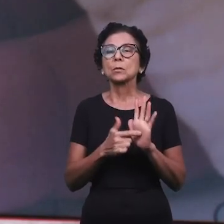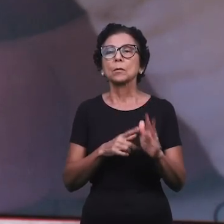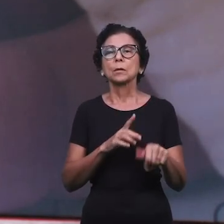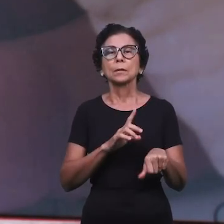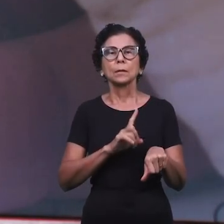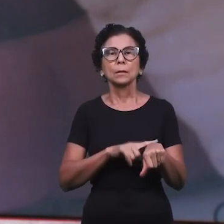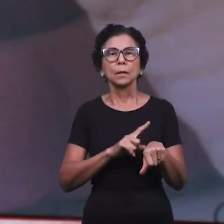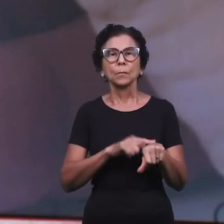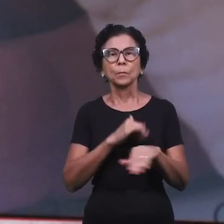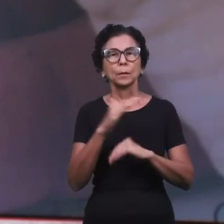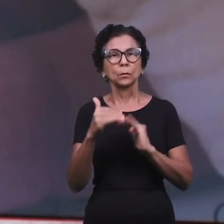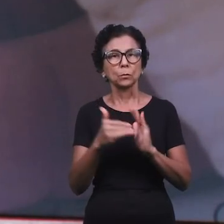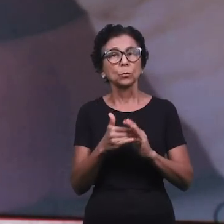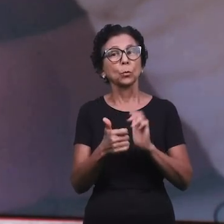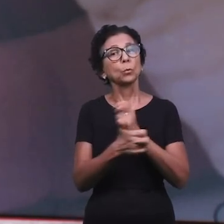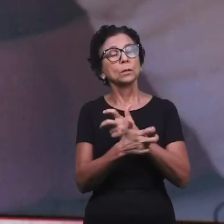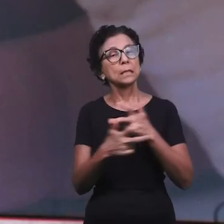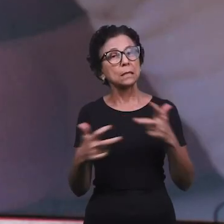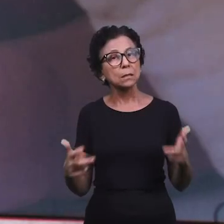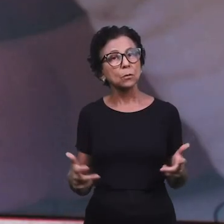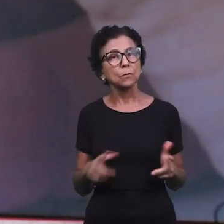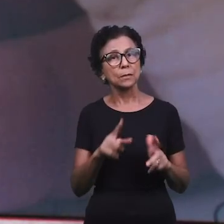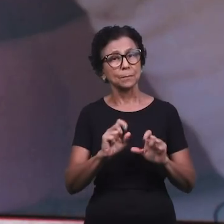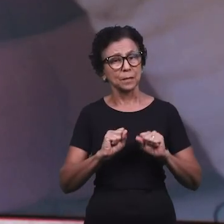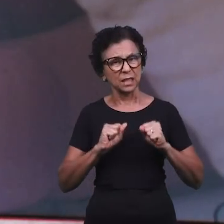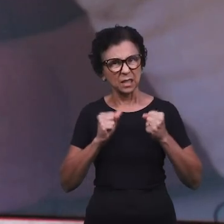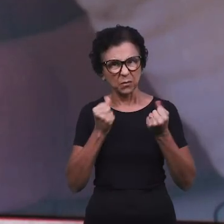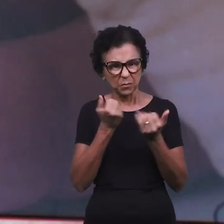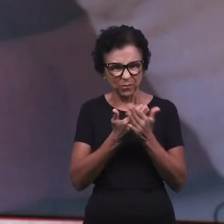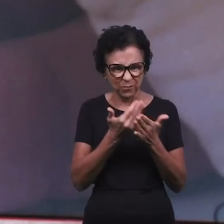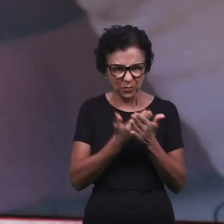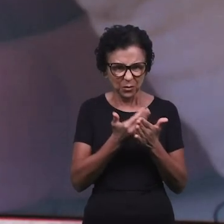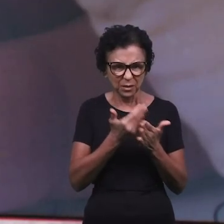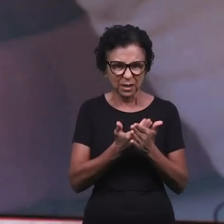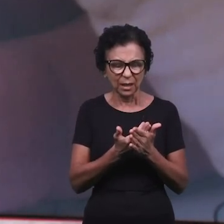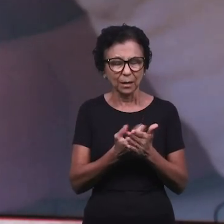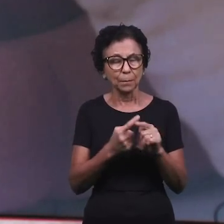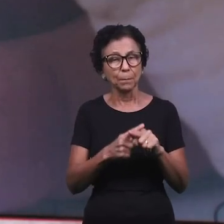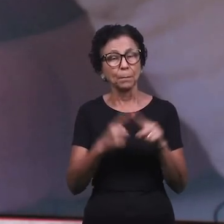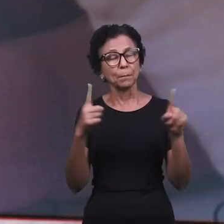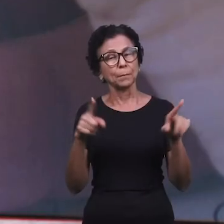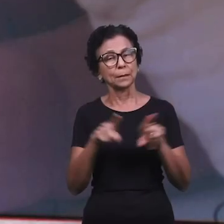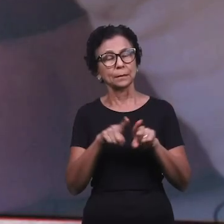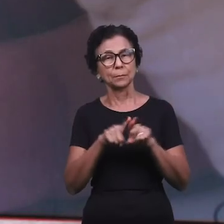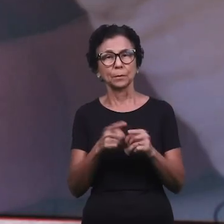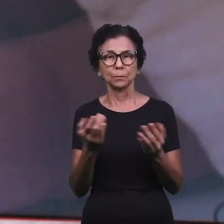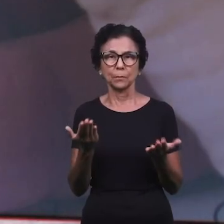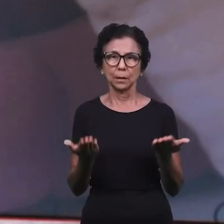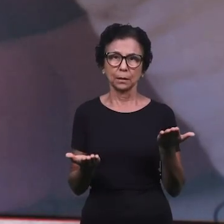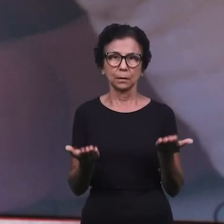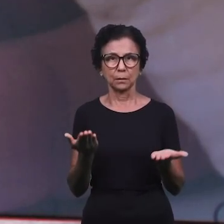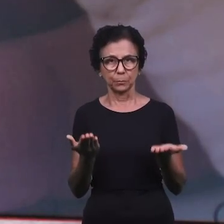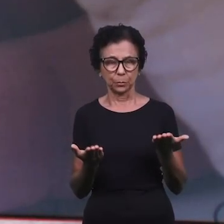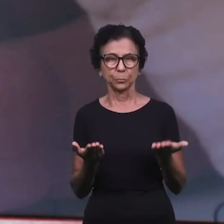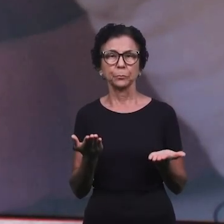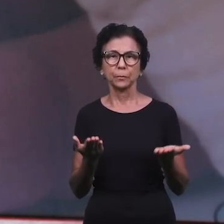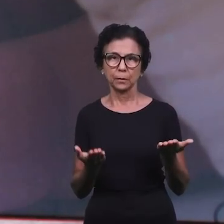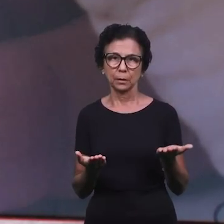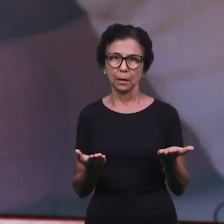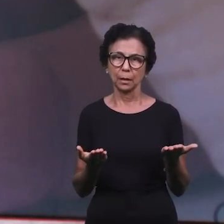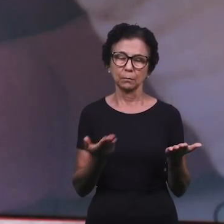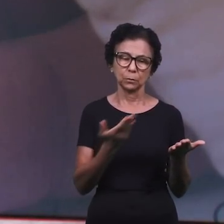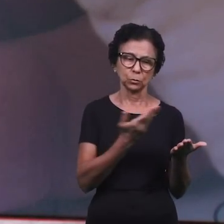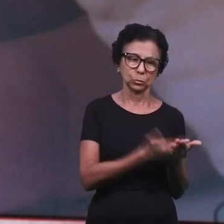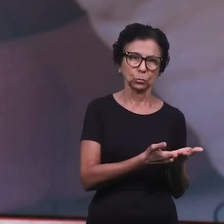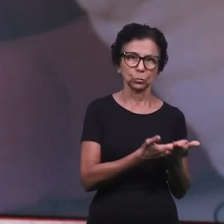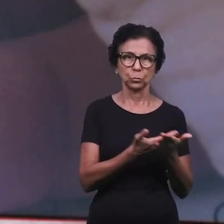tempo para todas as coisas. Você tem que se dedicar, você tem que estudar muito, mas também tem que ter um equilíbrio, tá certo?